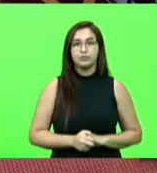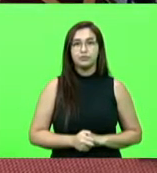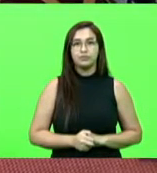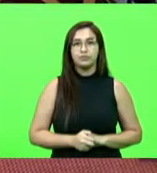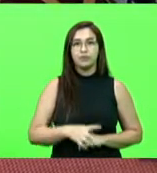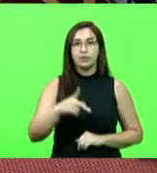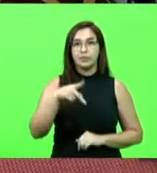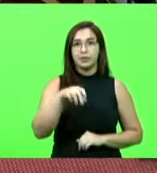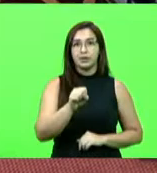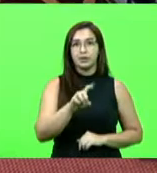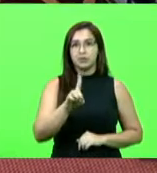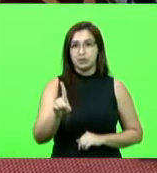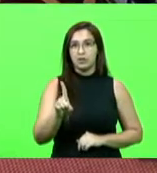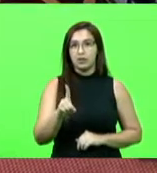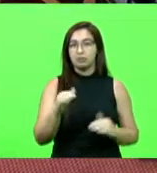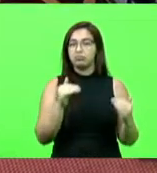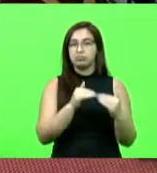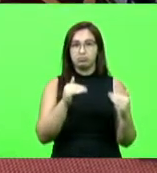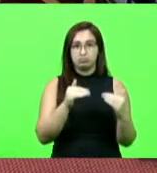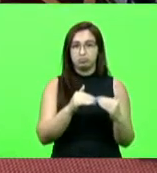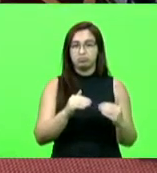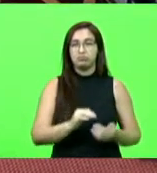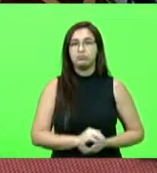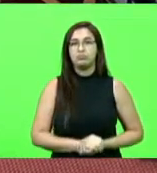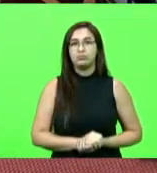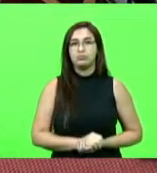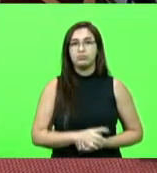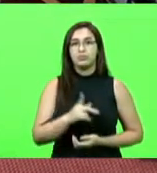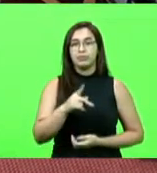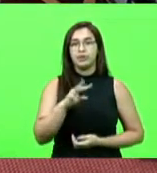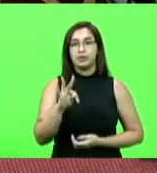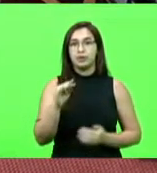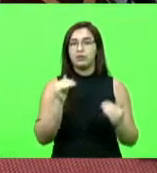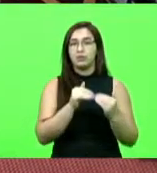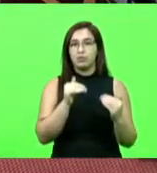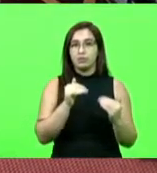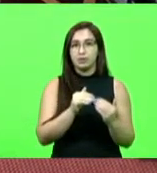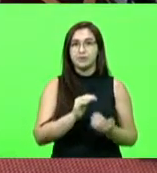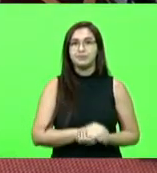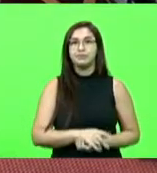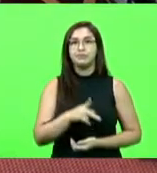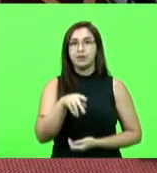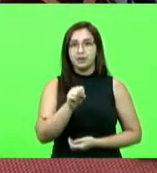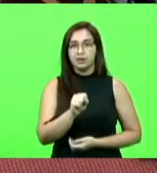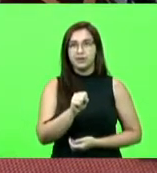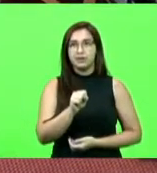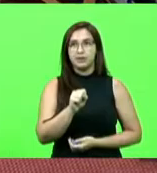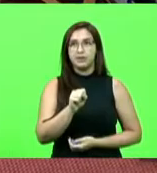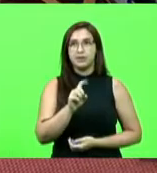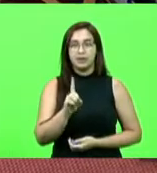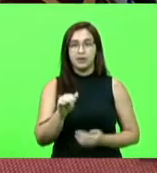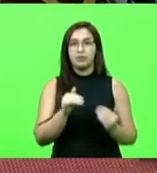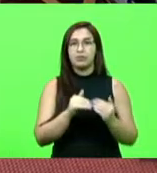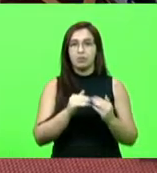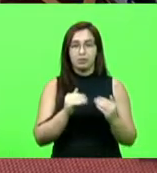0002.9/2022. O PSD amplamente favorável, senhor presidente. PT de acordo, presidente. PSDB também, senhor presidente. PSDB também.